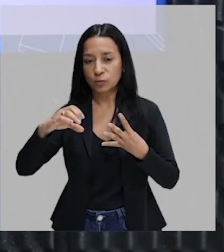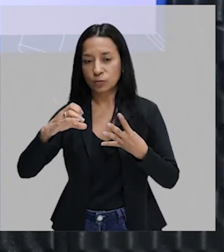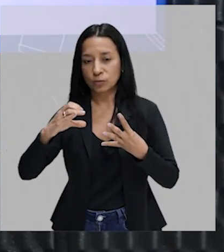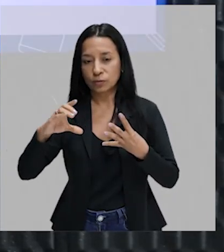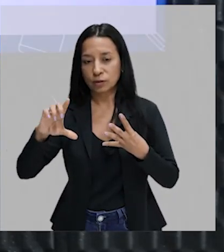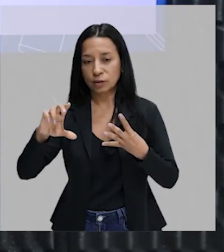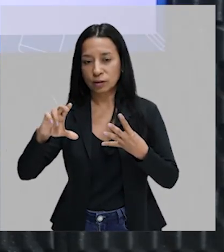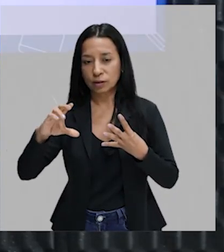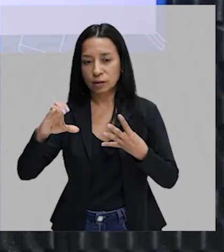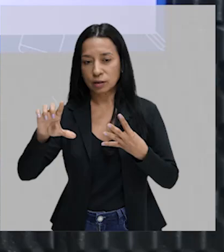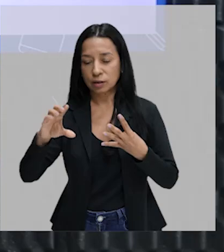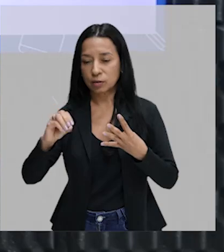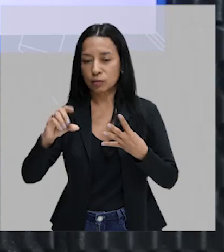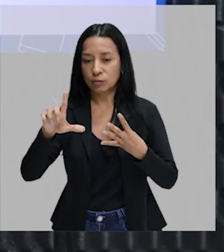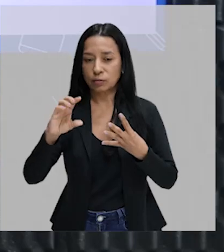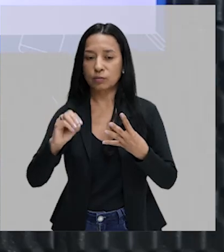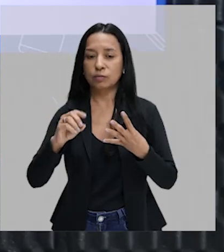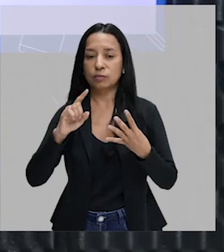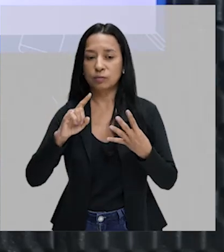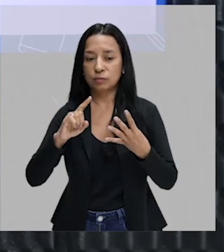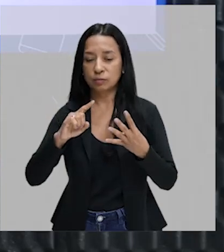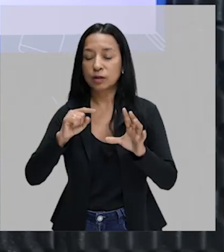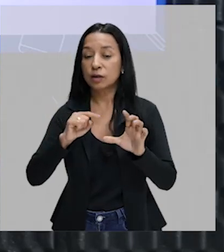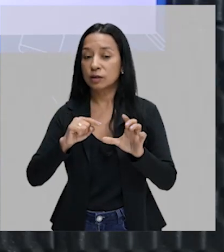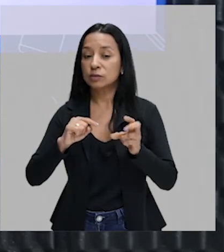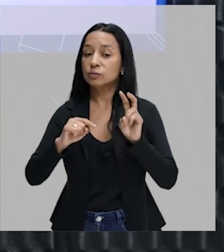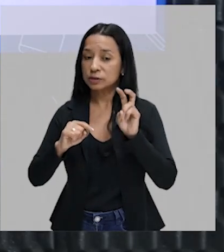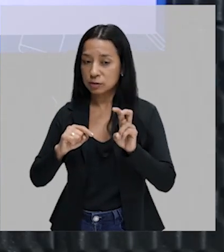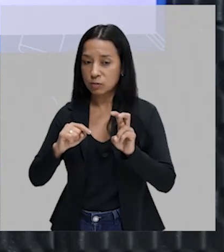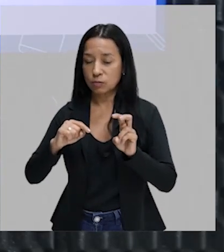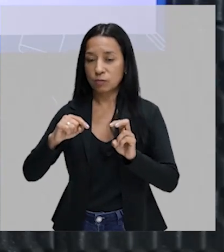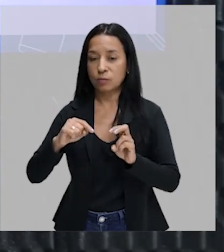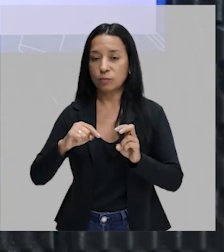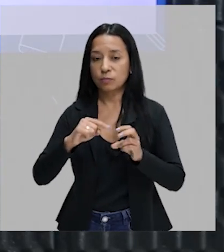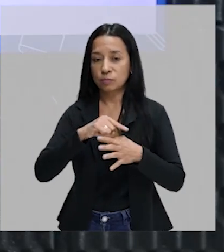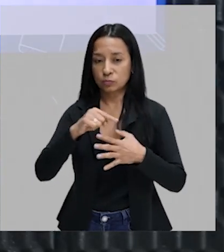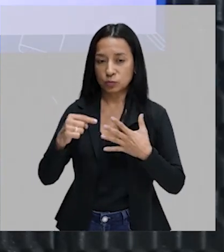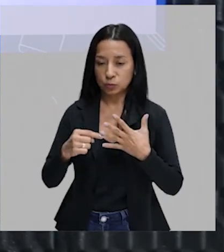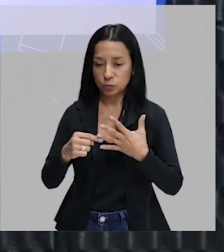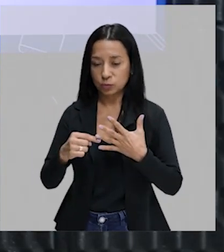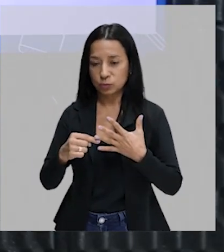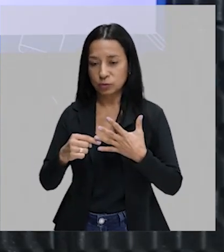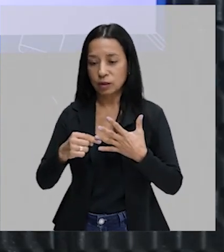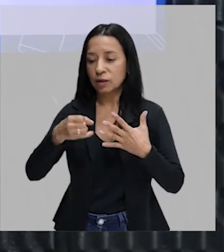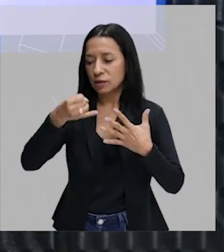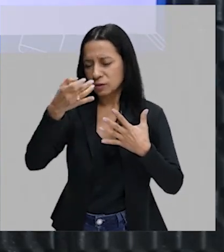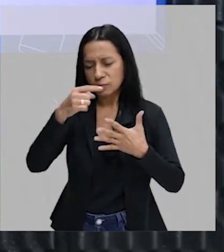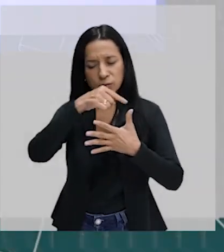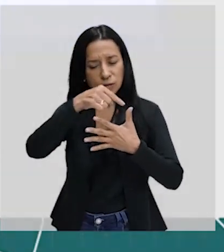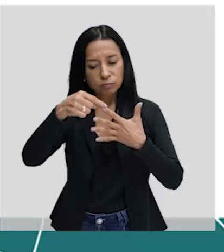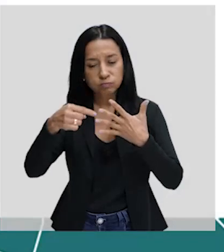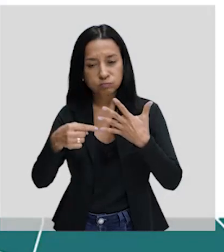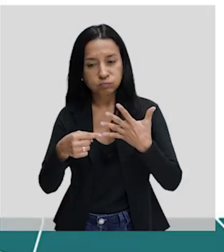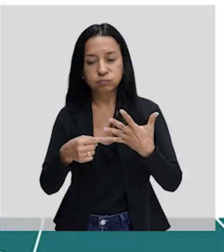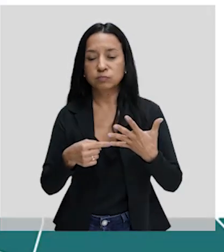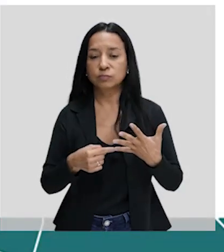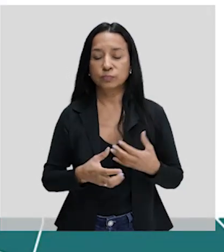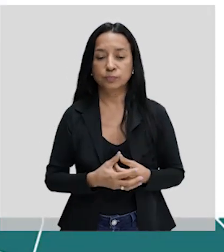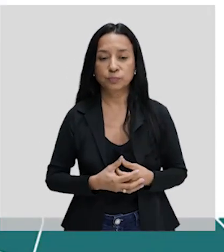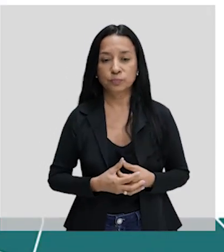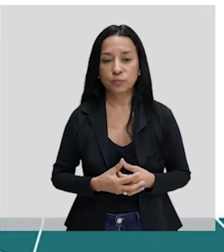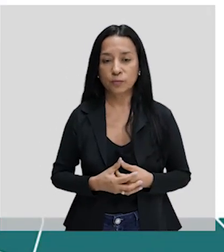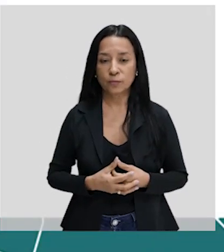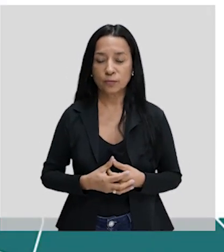tá? E o nucleoplasma. Vou falar rapidamente sobre cada um. Carioteca, ou envelope